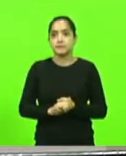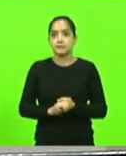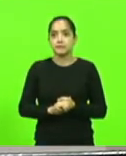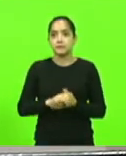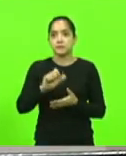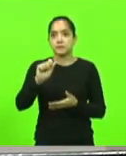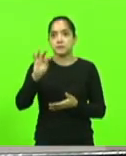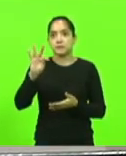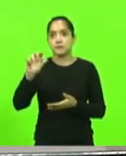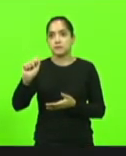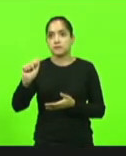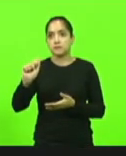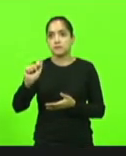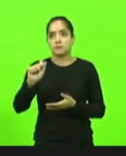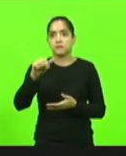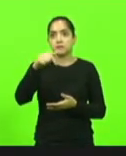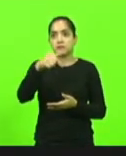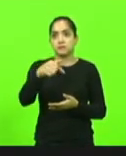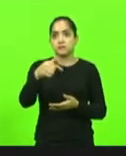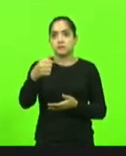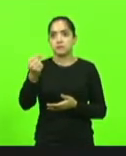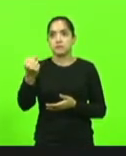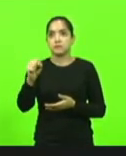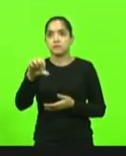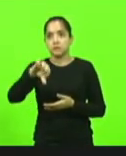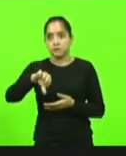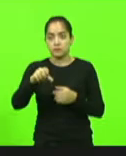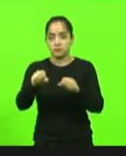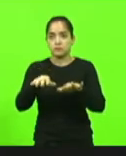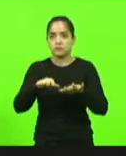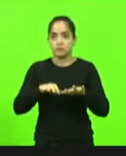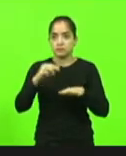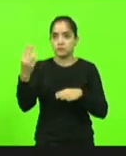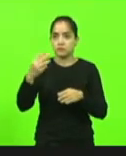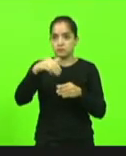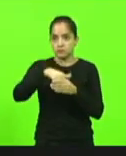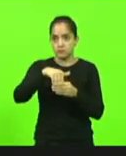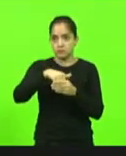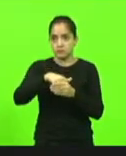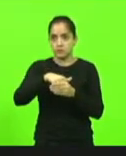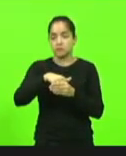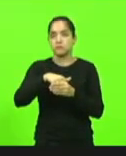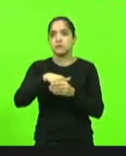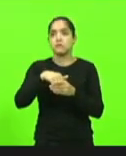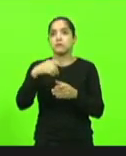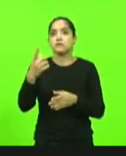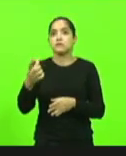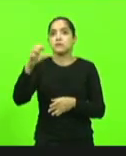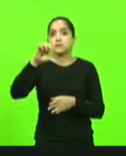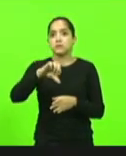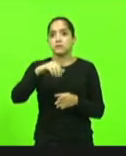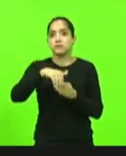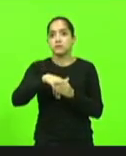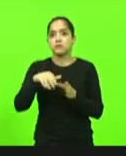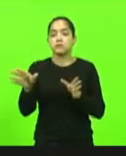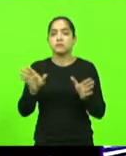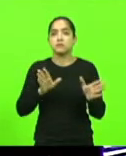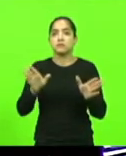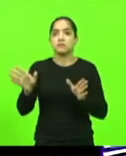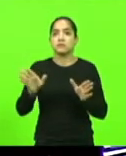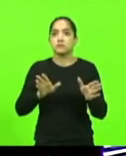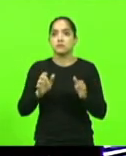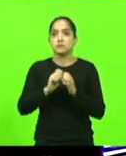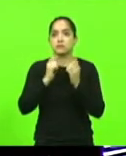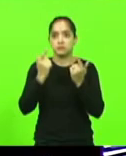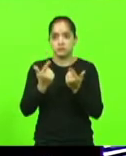da 79ª sessão ordinária da 3ª sessão legislativa, da 19ª